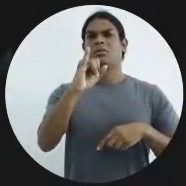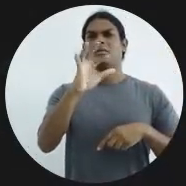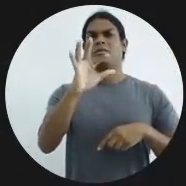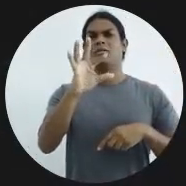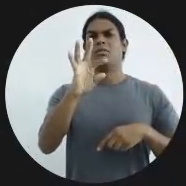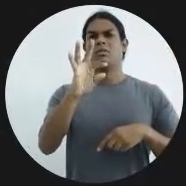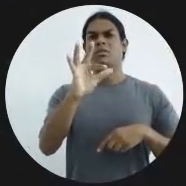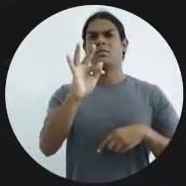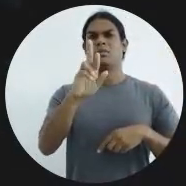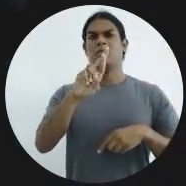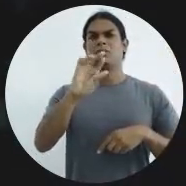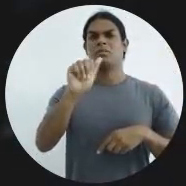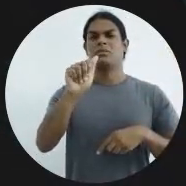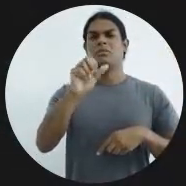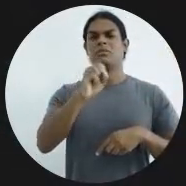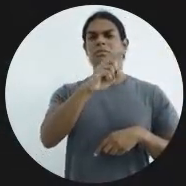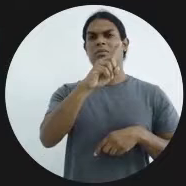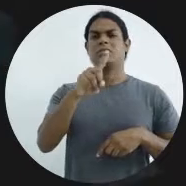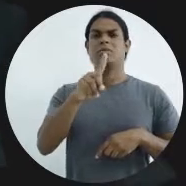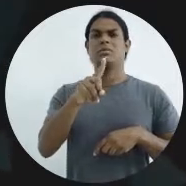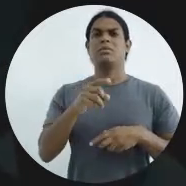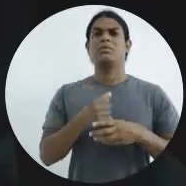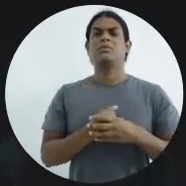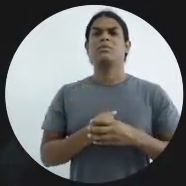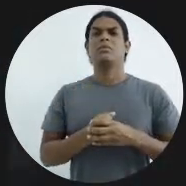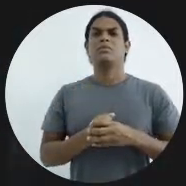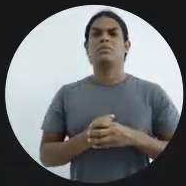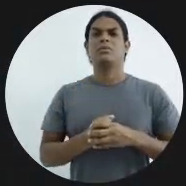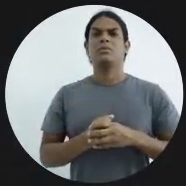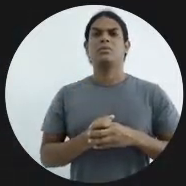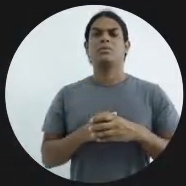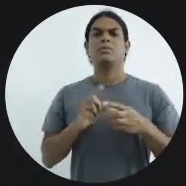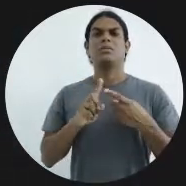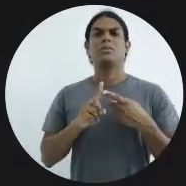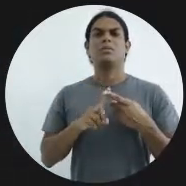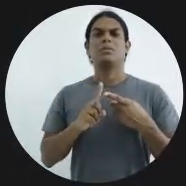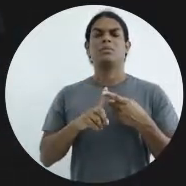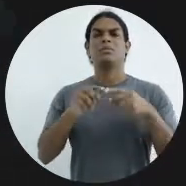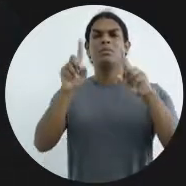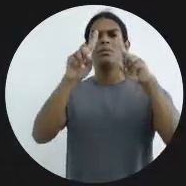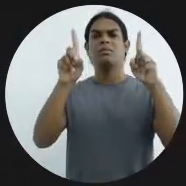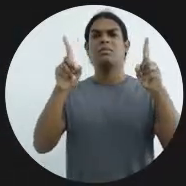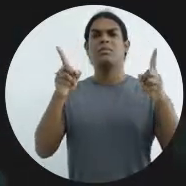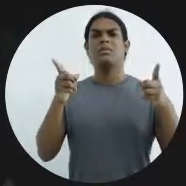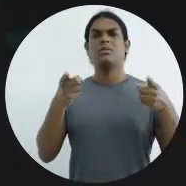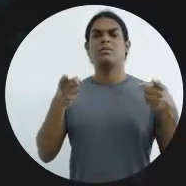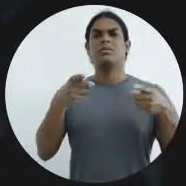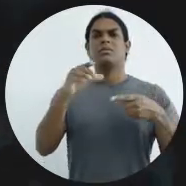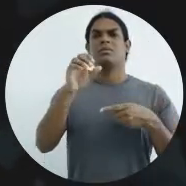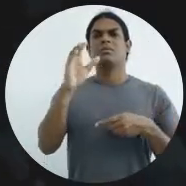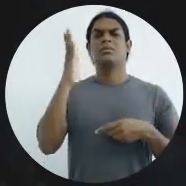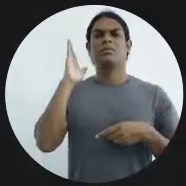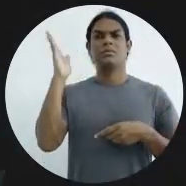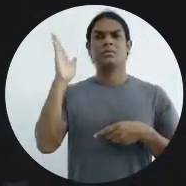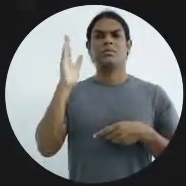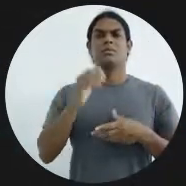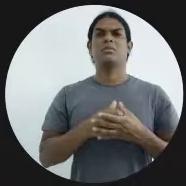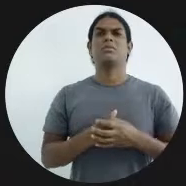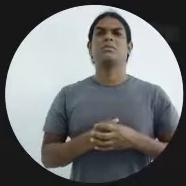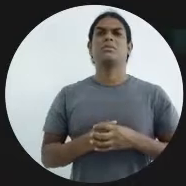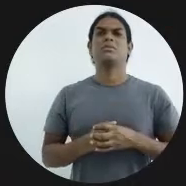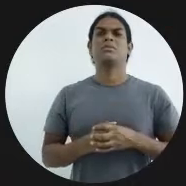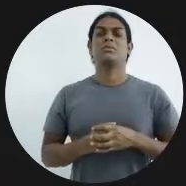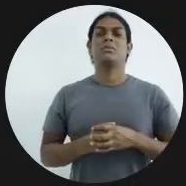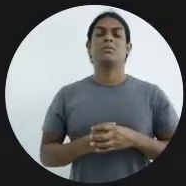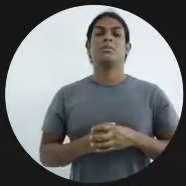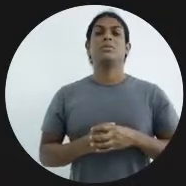a forma como você usa o jQuery, você coloca um cifrão. E você tem, entre parênteses, seletor. Esse seletor a gente